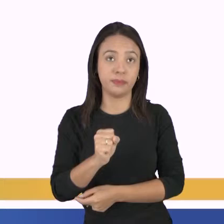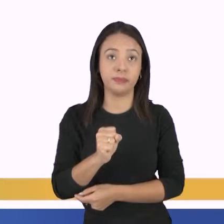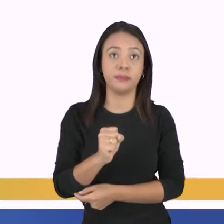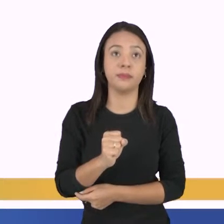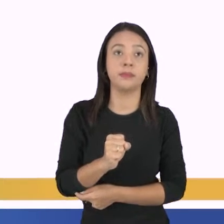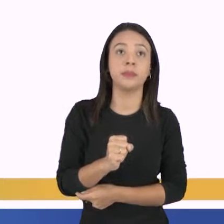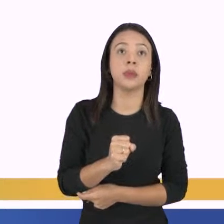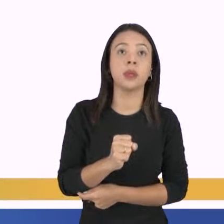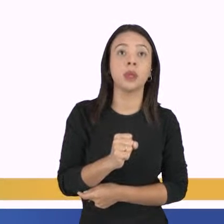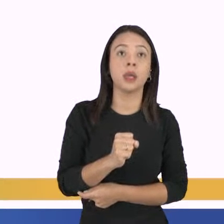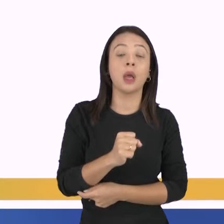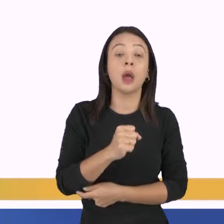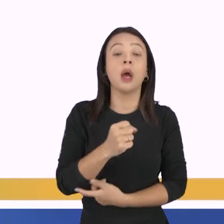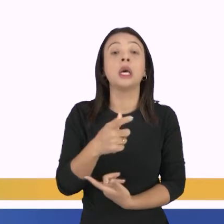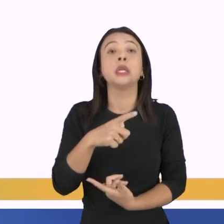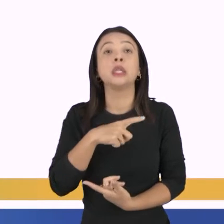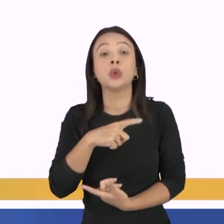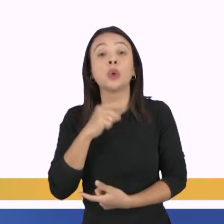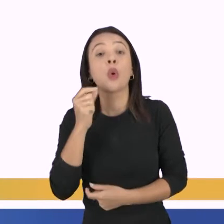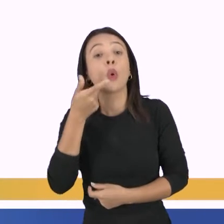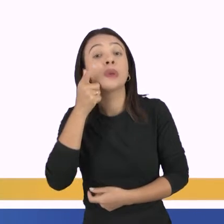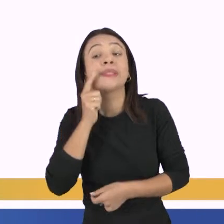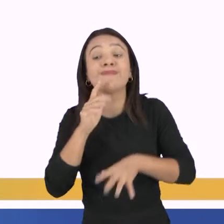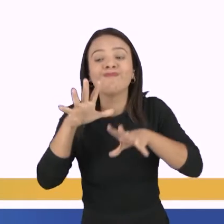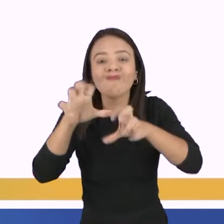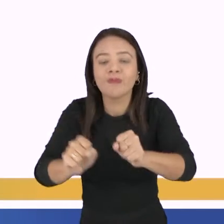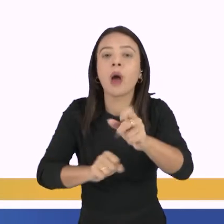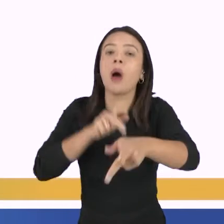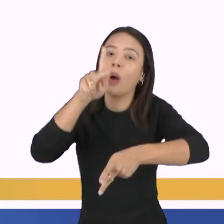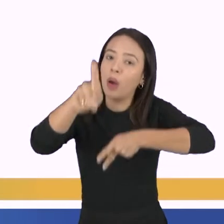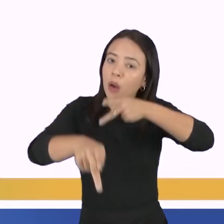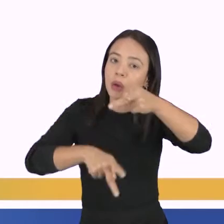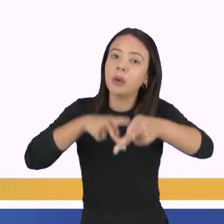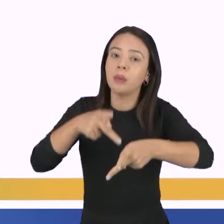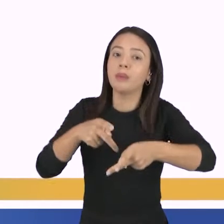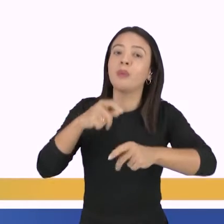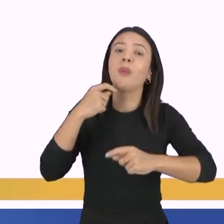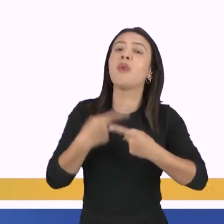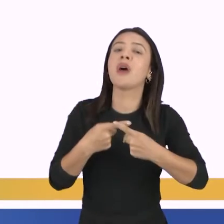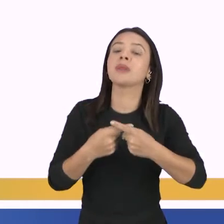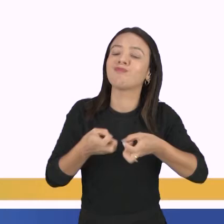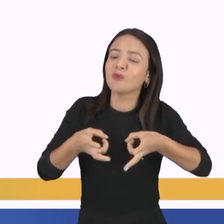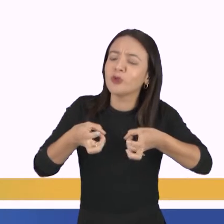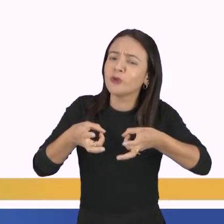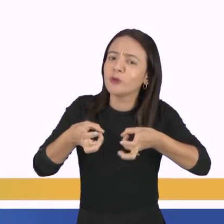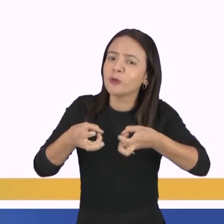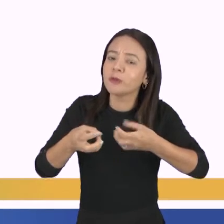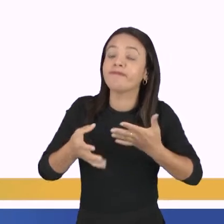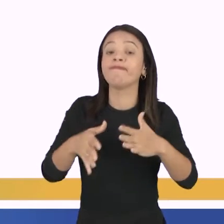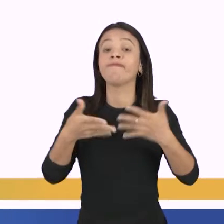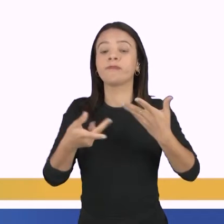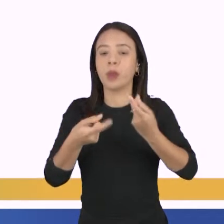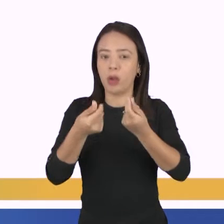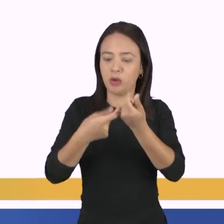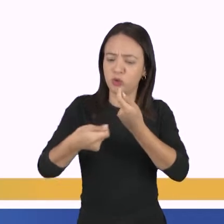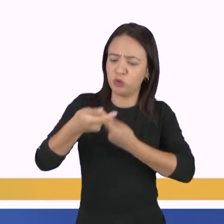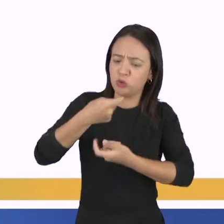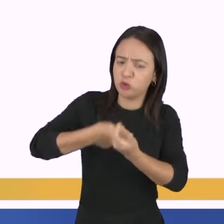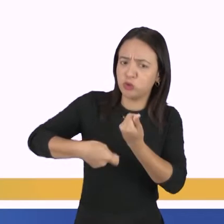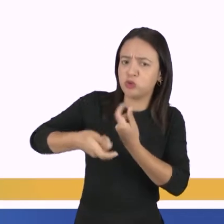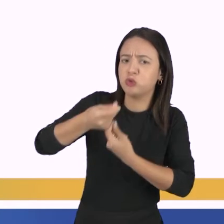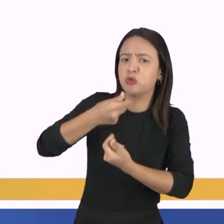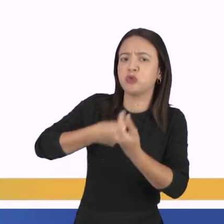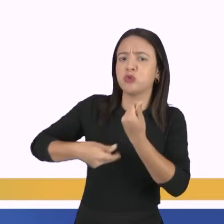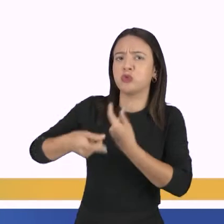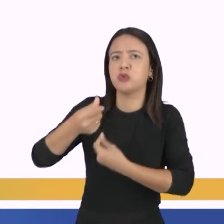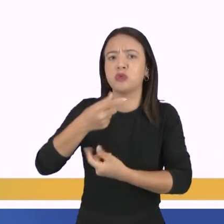escravista e militarizada conquistava povos para a exploração. Então, o comércio e a economia era na